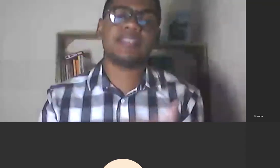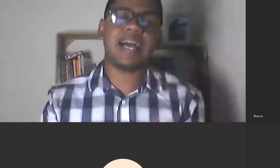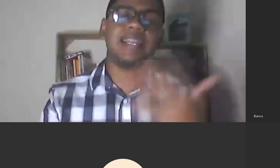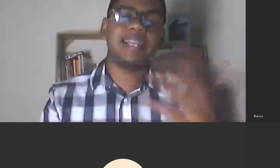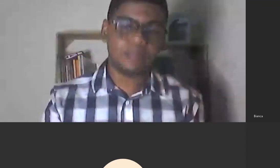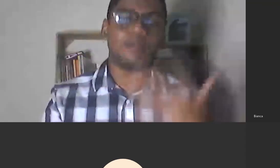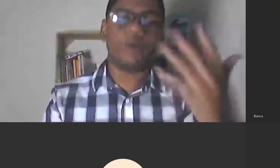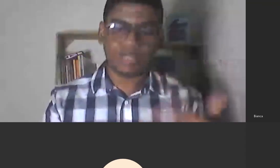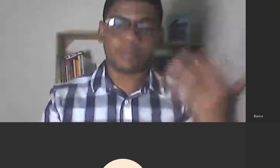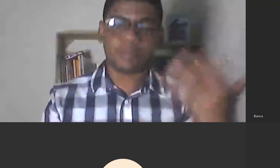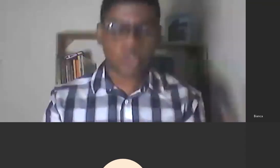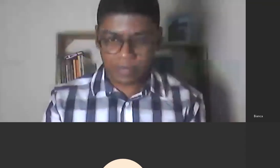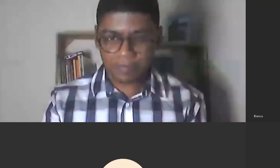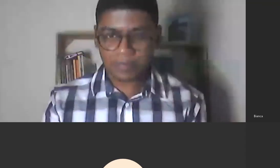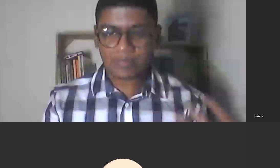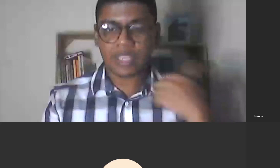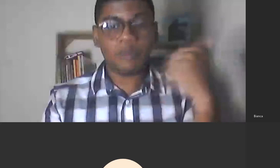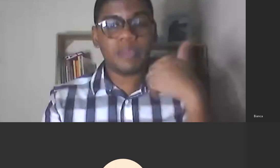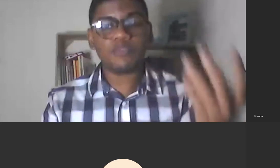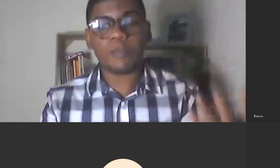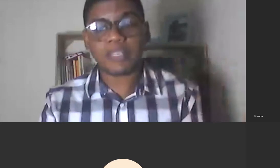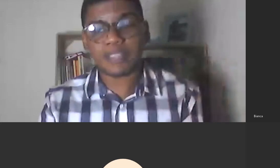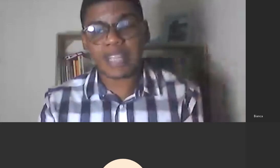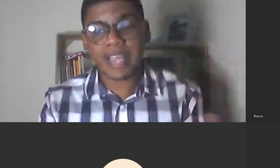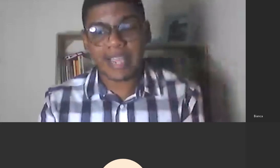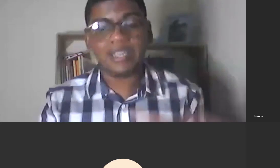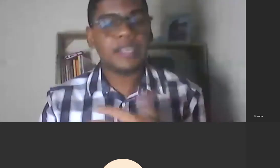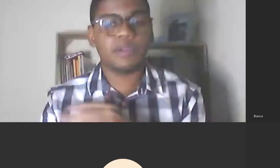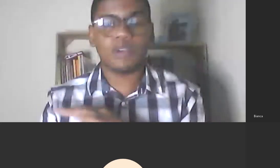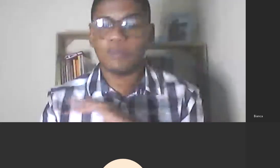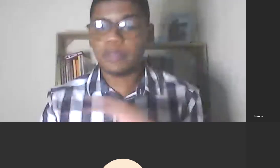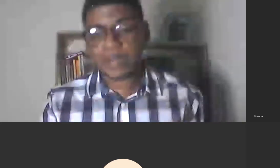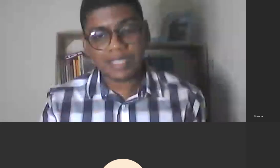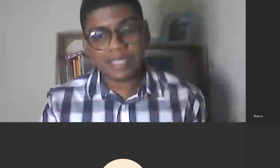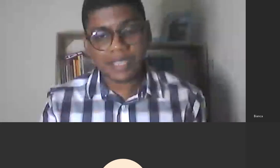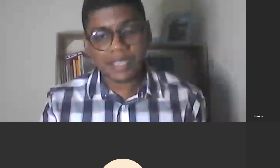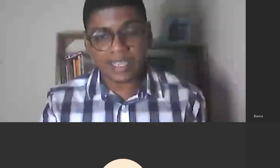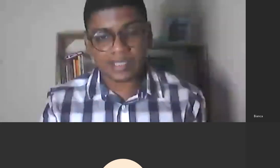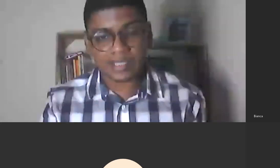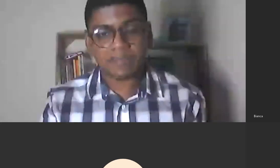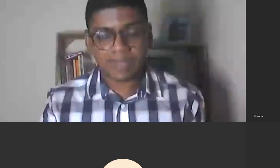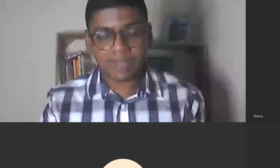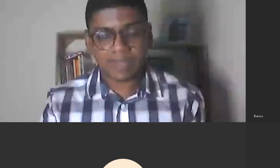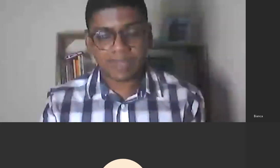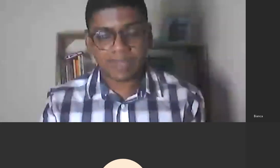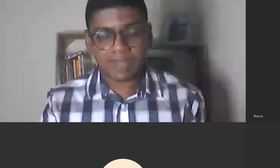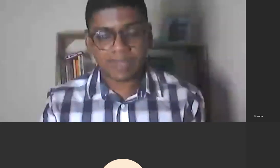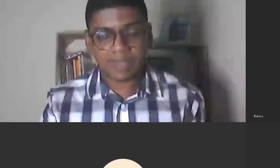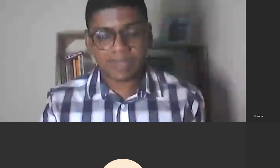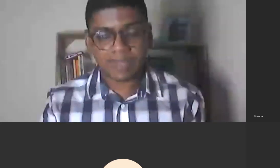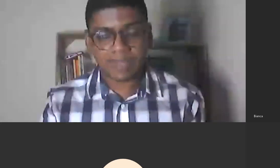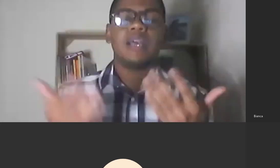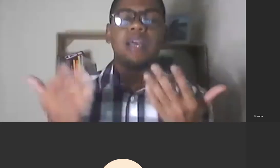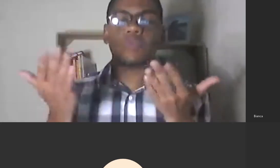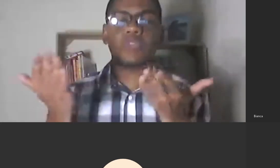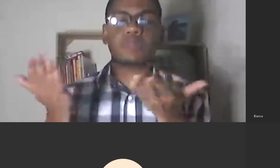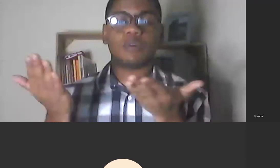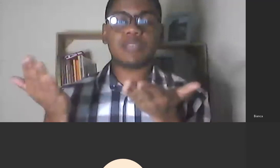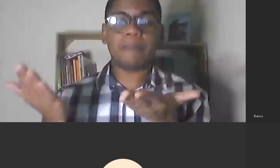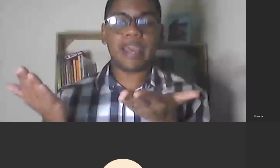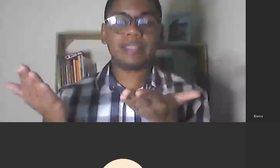quisesse apresentar Lia para uma outra pessoa, eu mesmo vou apresentar ela. Eu não vou pedir para que ela se apresente. Tá? O que eu